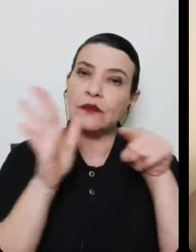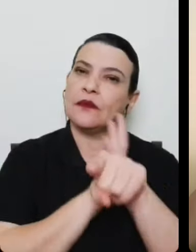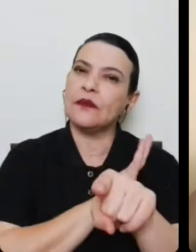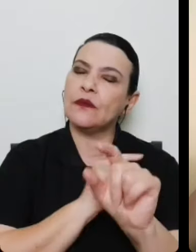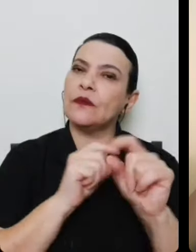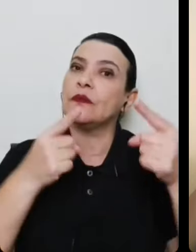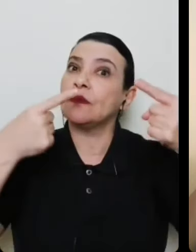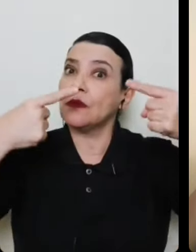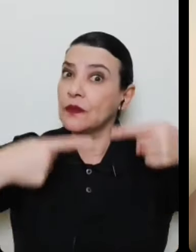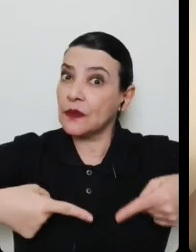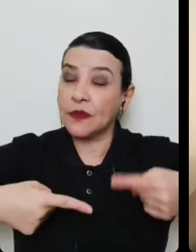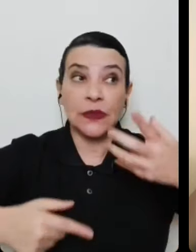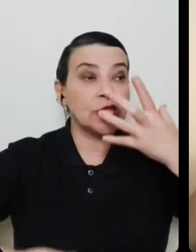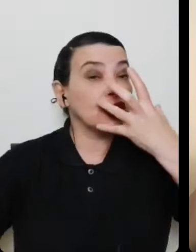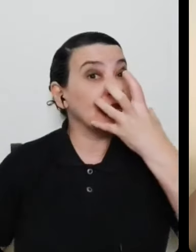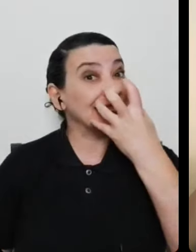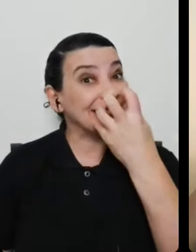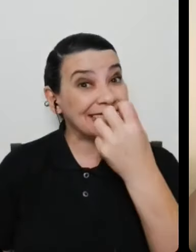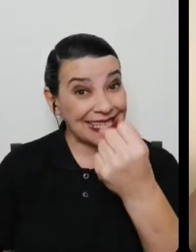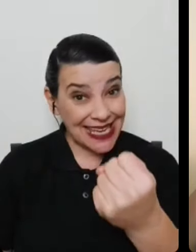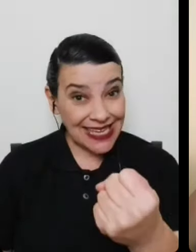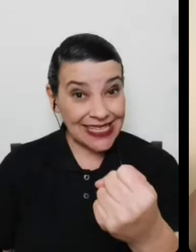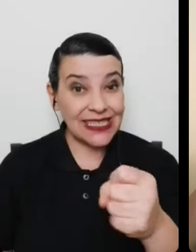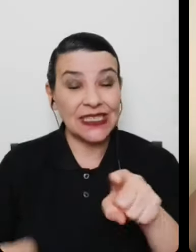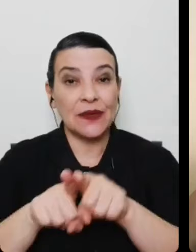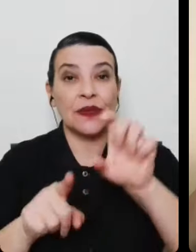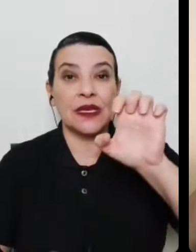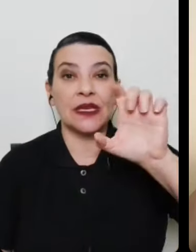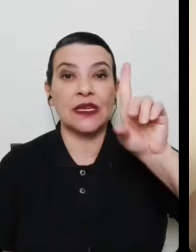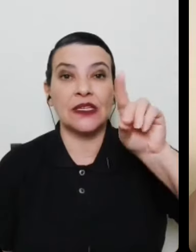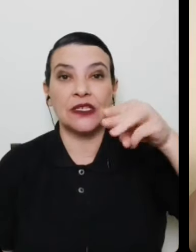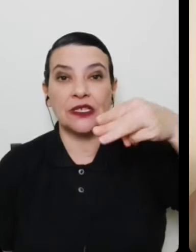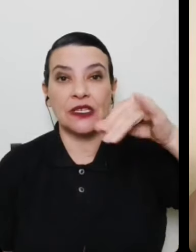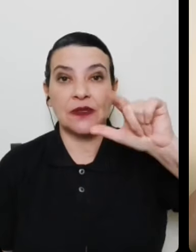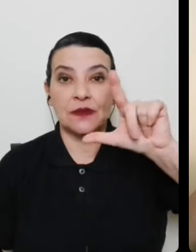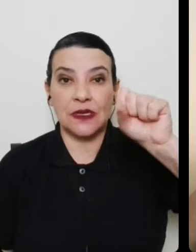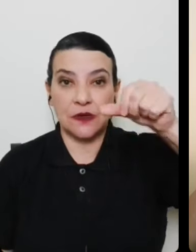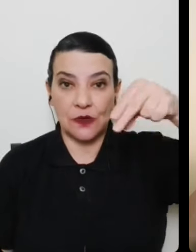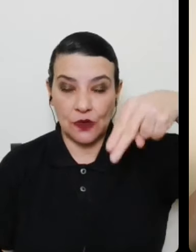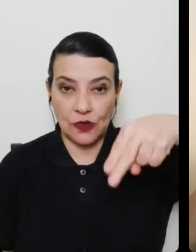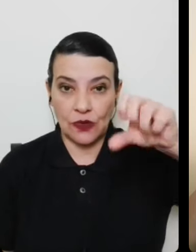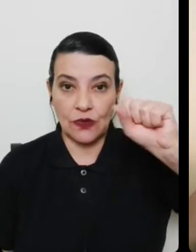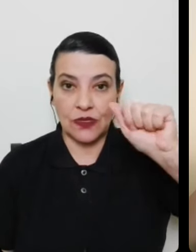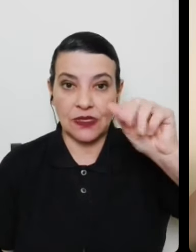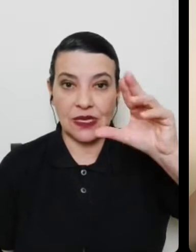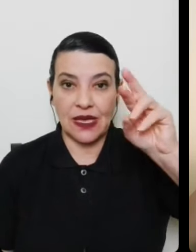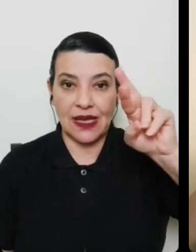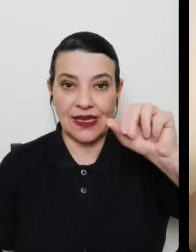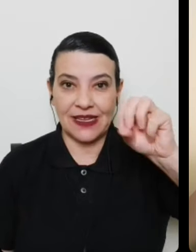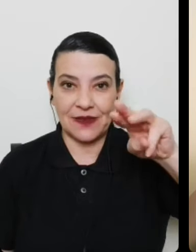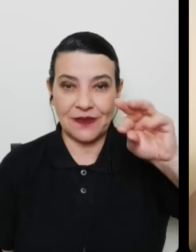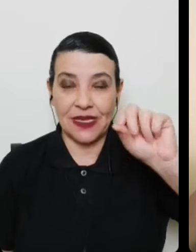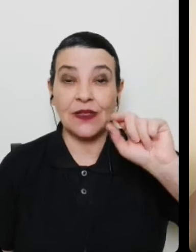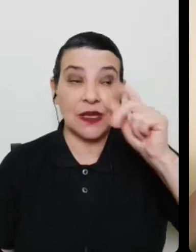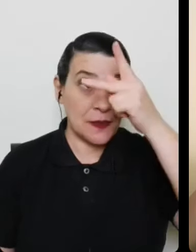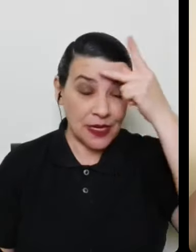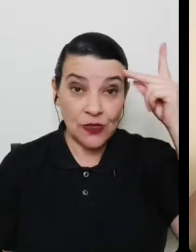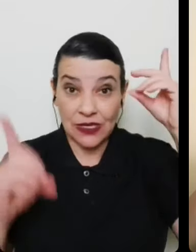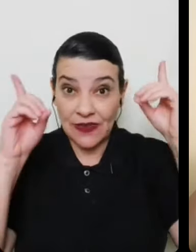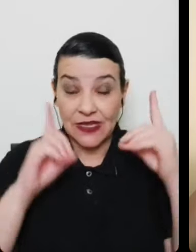desafio de atrair, o Ednilson Sacramento pergunta sobre o desafio de atrair Olha aí, pessoas com deficiência,